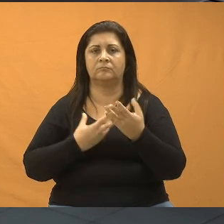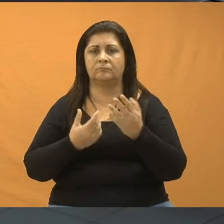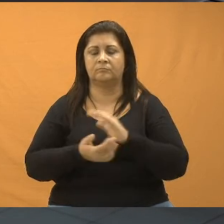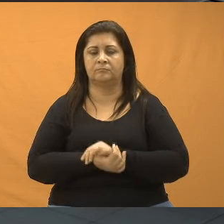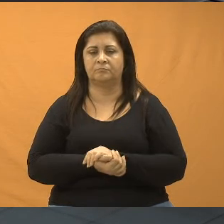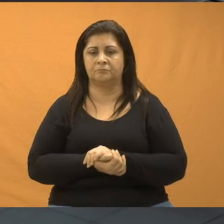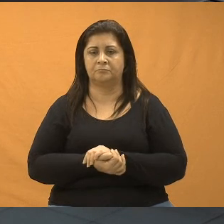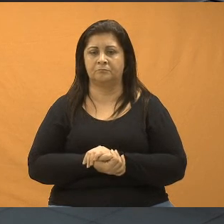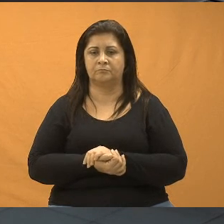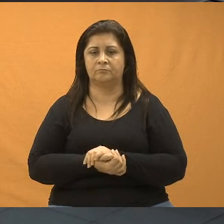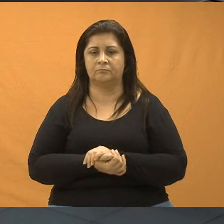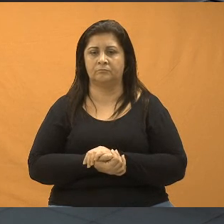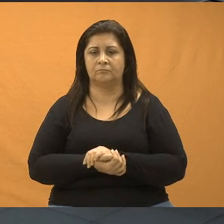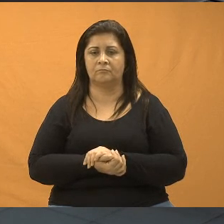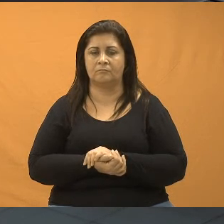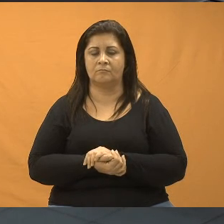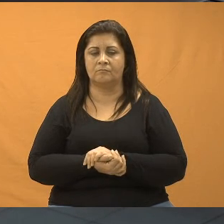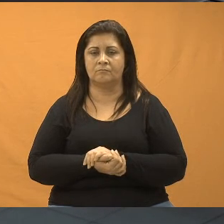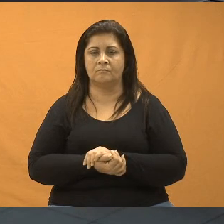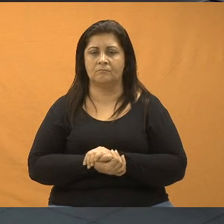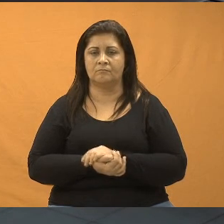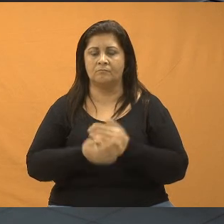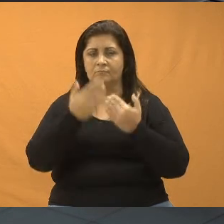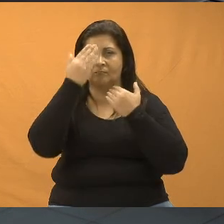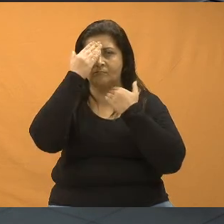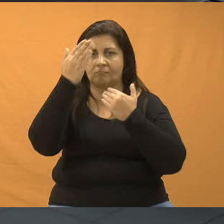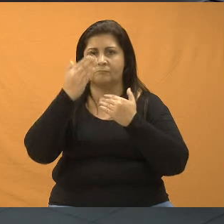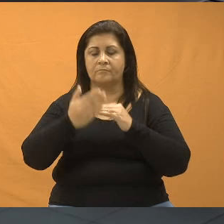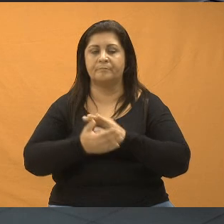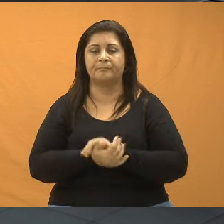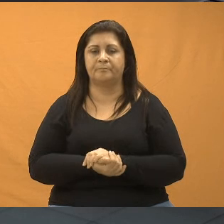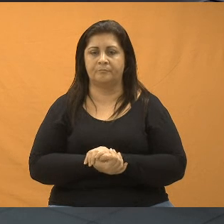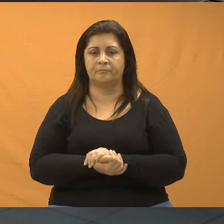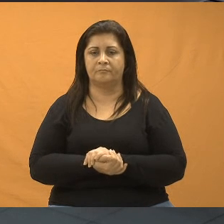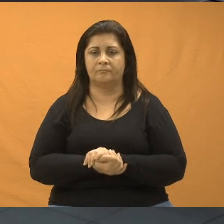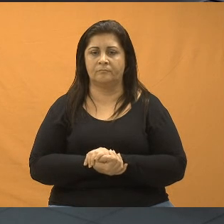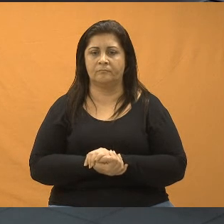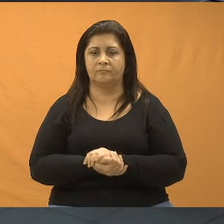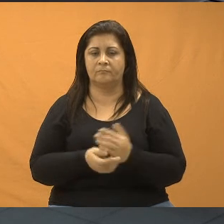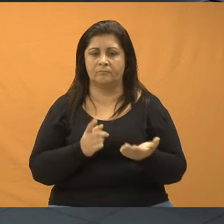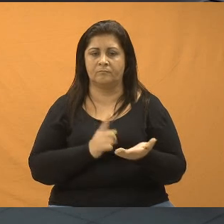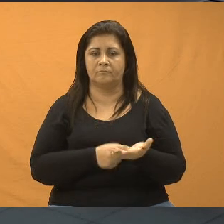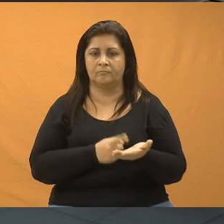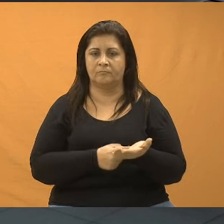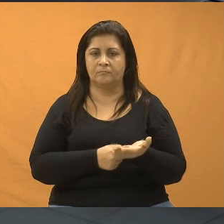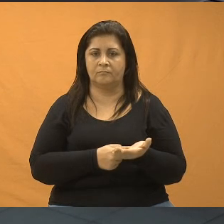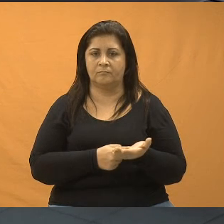dívida, a gente falar da parte de finanças. Obrigado. Fica definido, Zé.